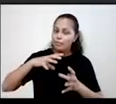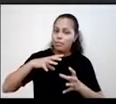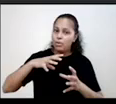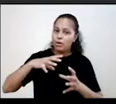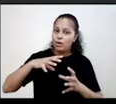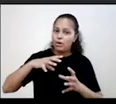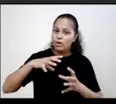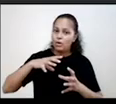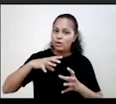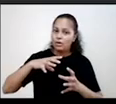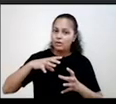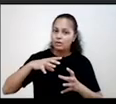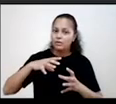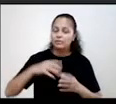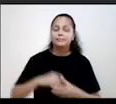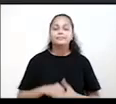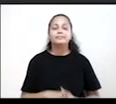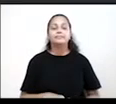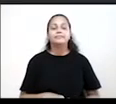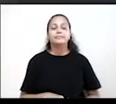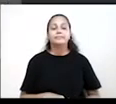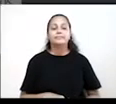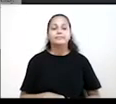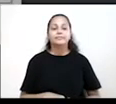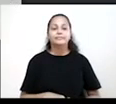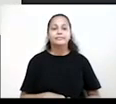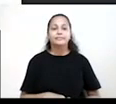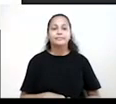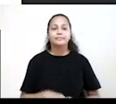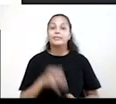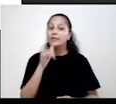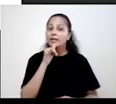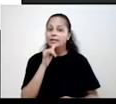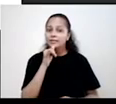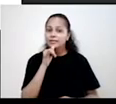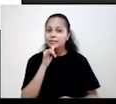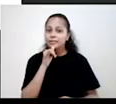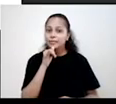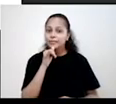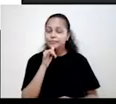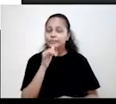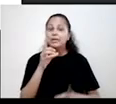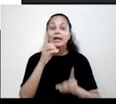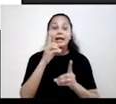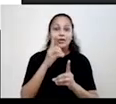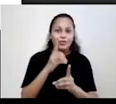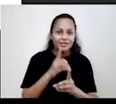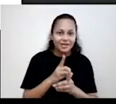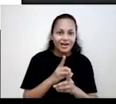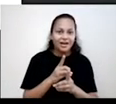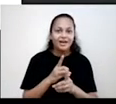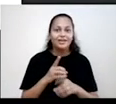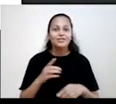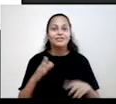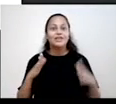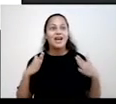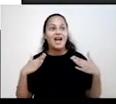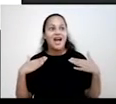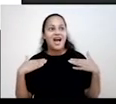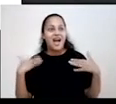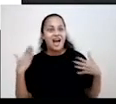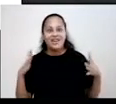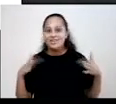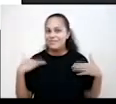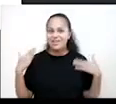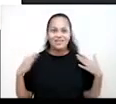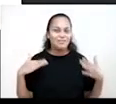esteja longe, eu tenho que fazer essa concordância. Assim como encontraram-se animadamente no final da tarde de ontem os